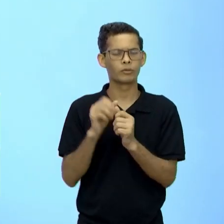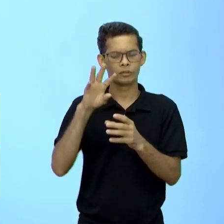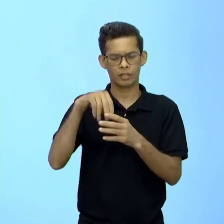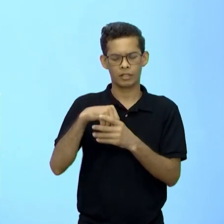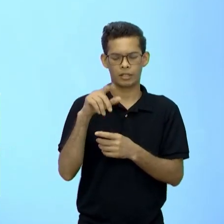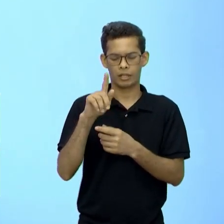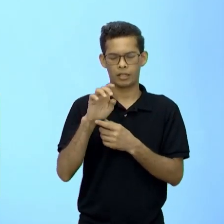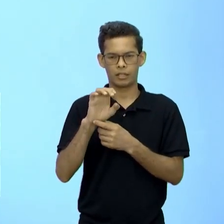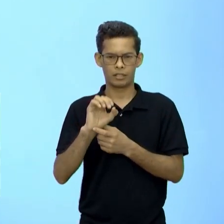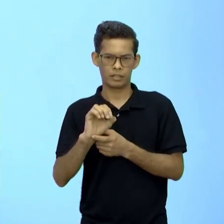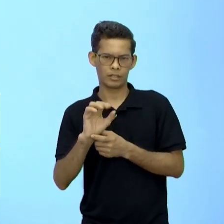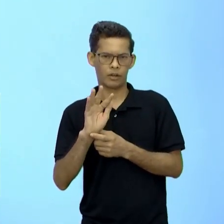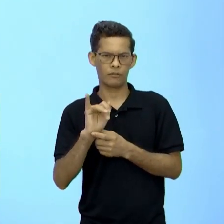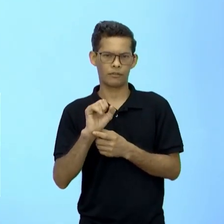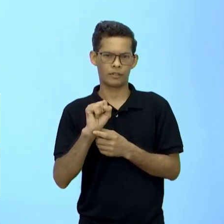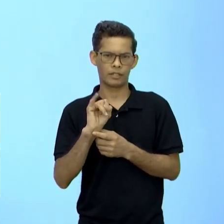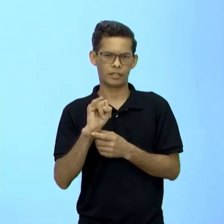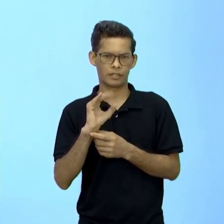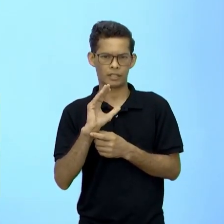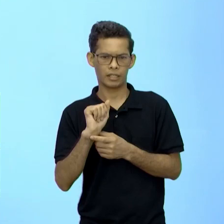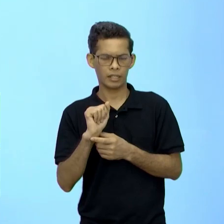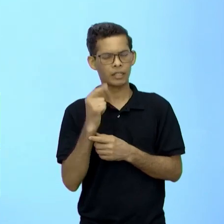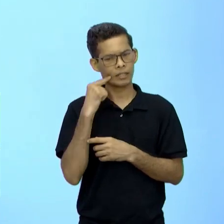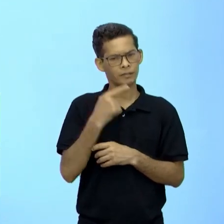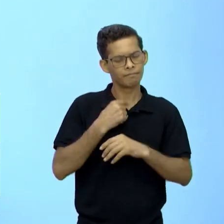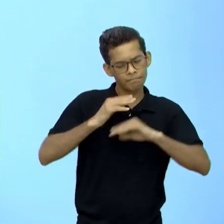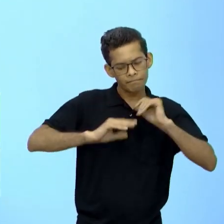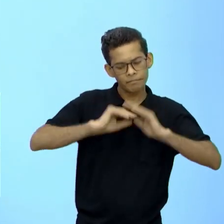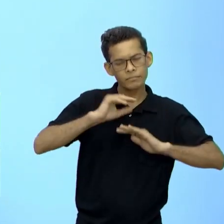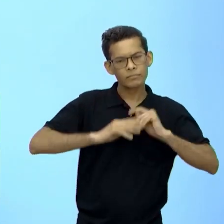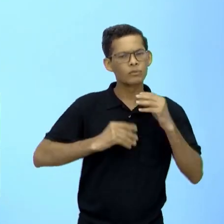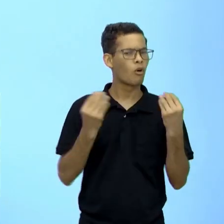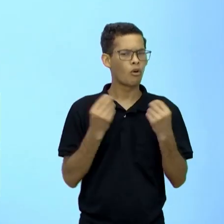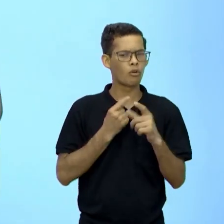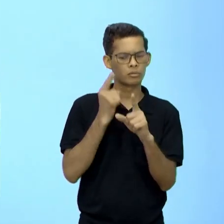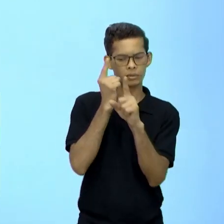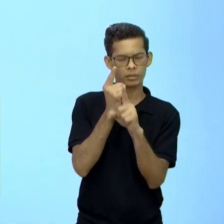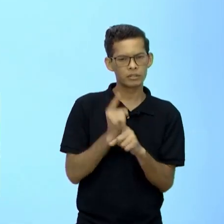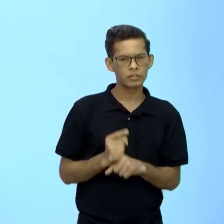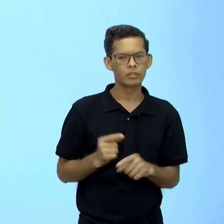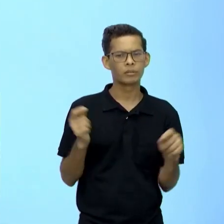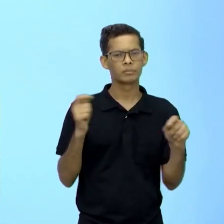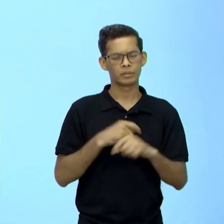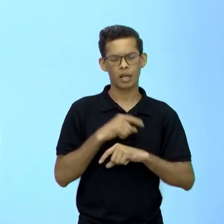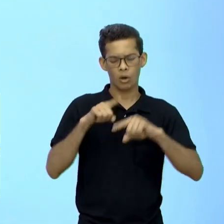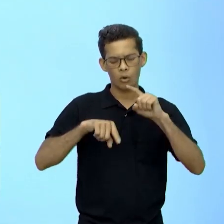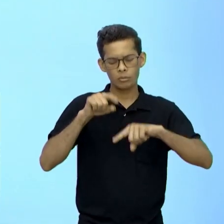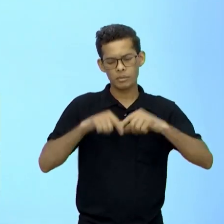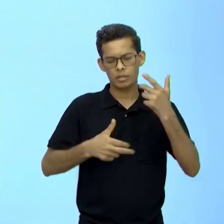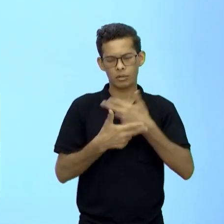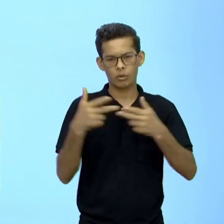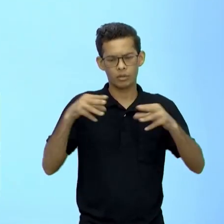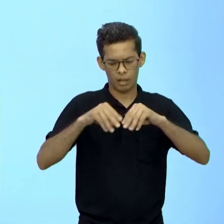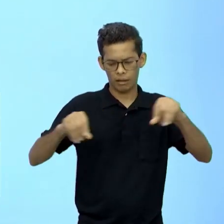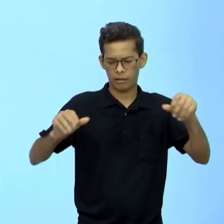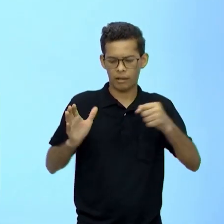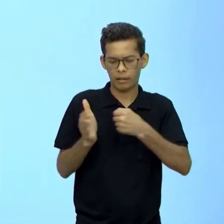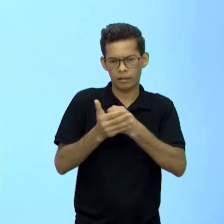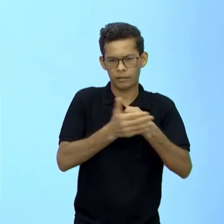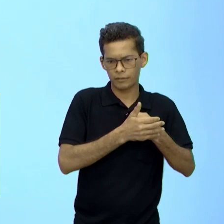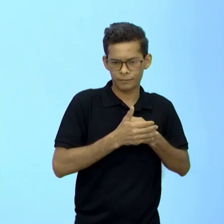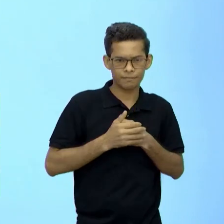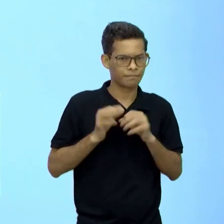Geofísica. E vimos na prática como é que é você descobrir objetos enterrados com